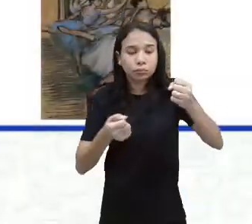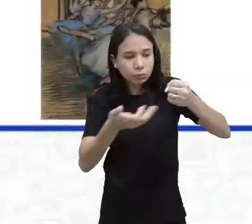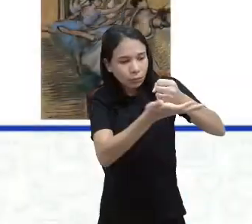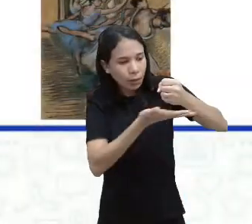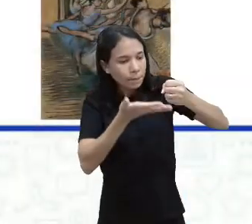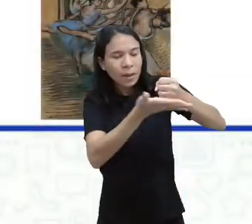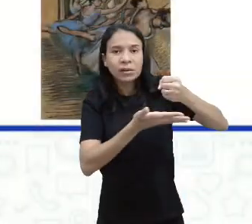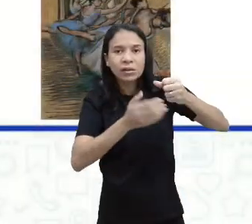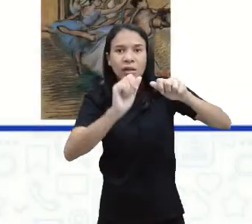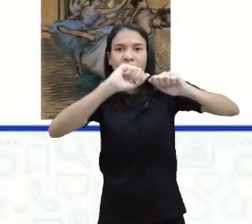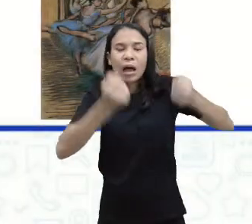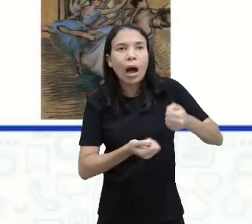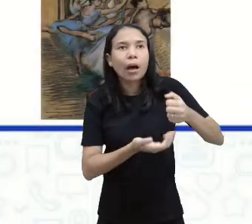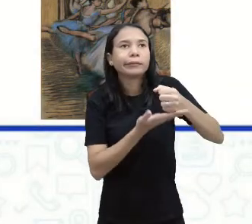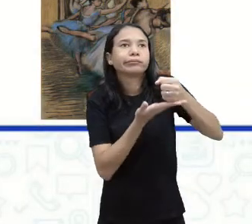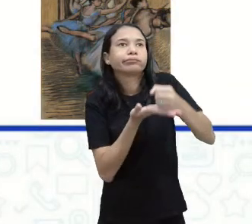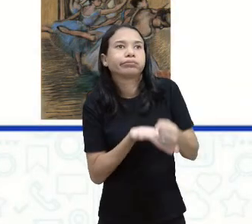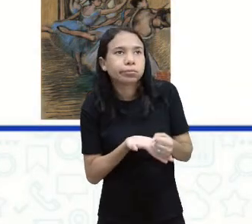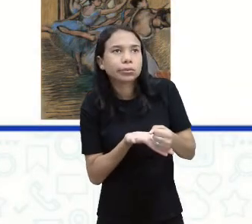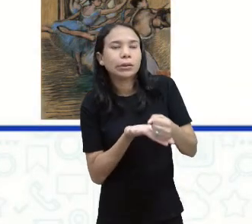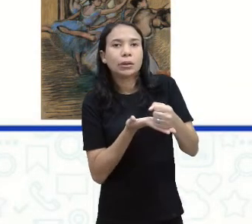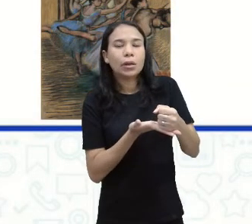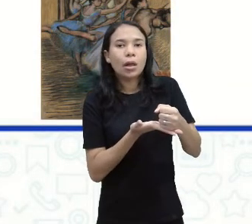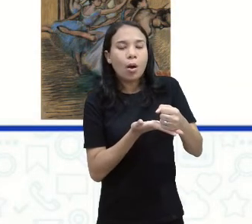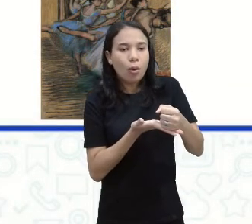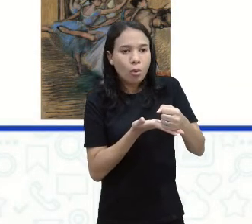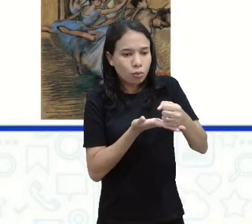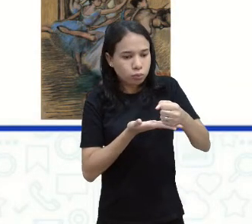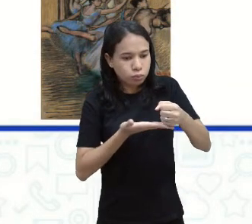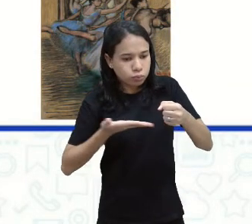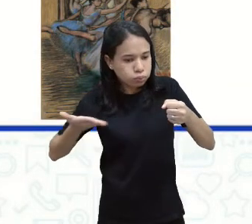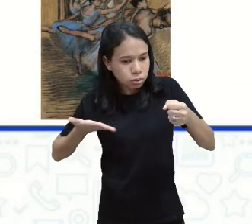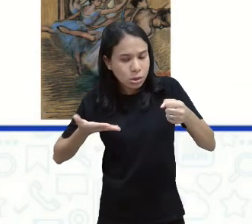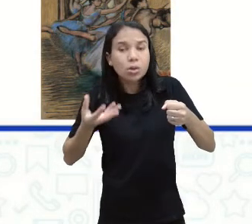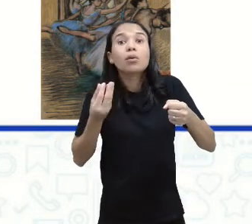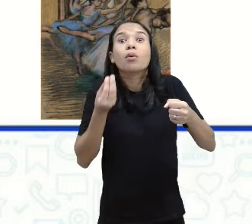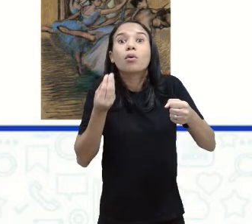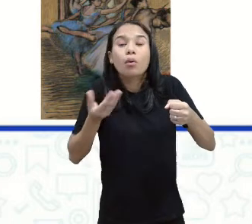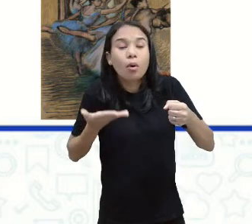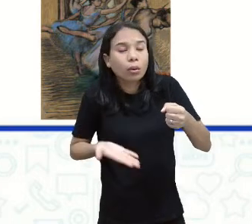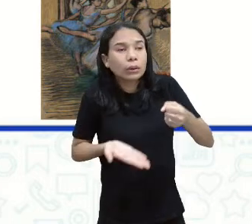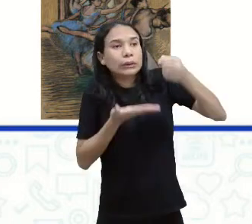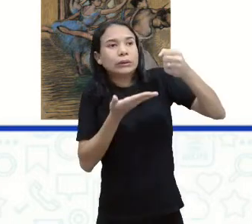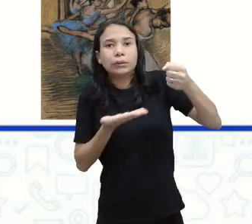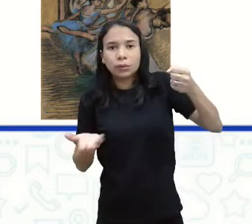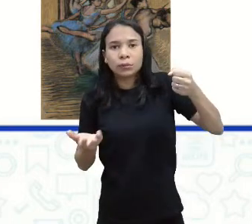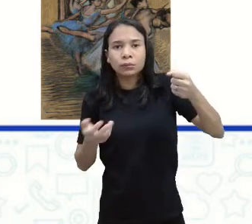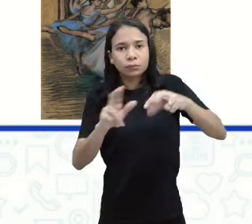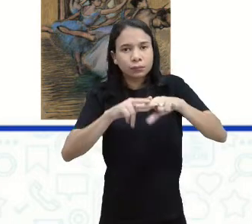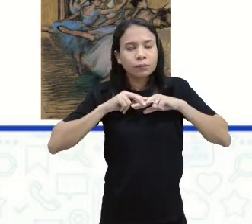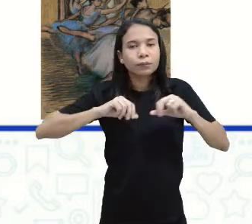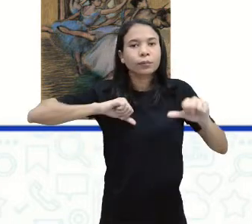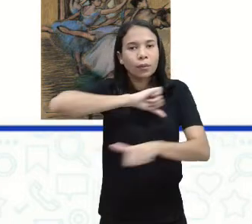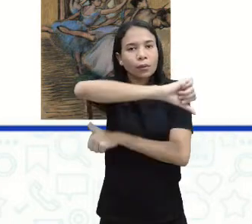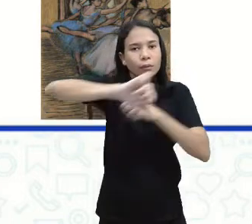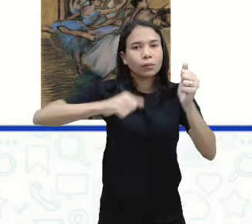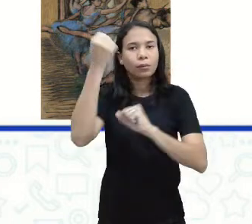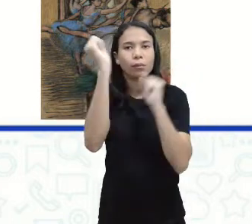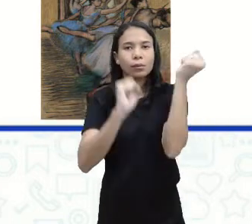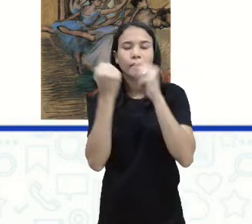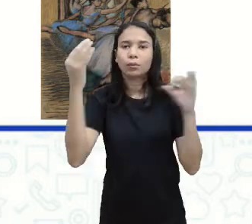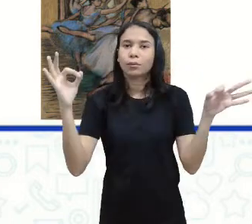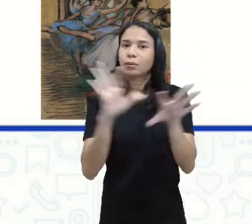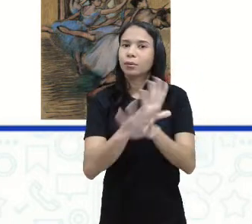arte assentara durante toda a sua existência estavam sendo abalados de um outro modo. A Revolução Industrial começou a destruir